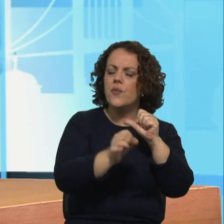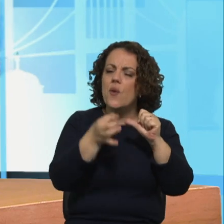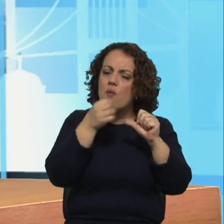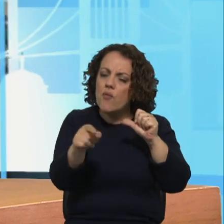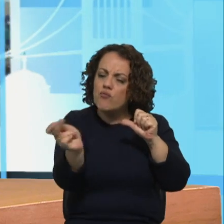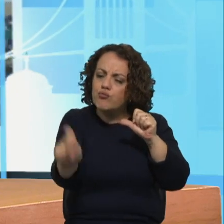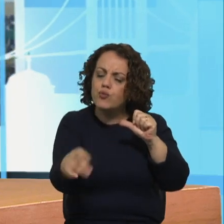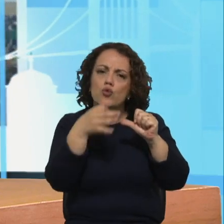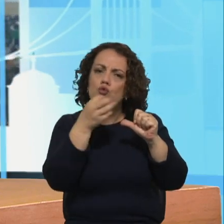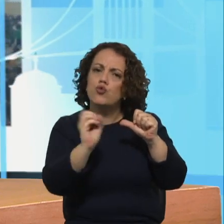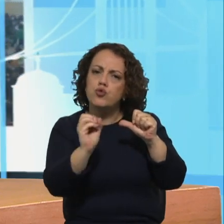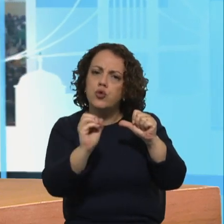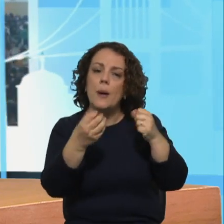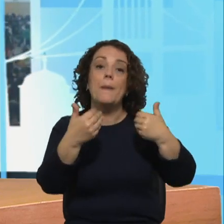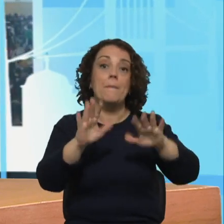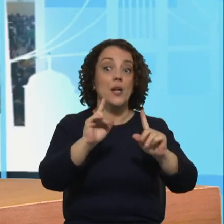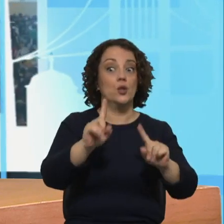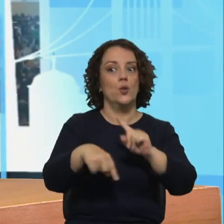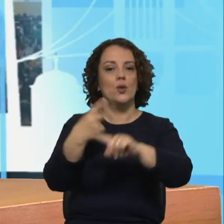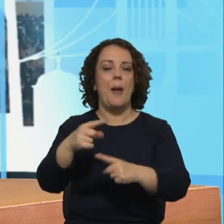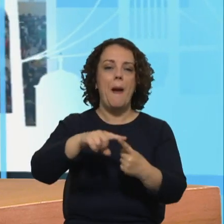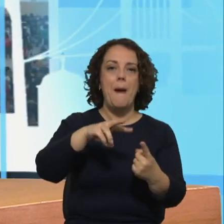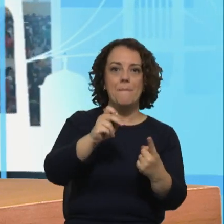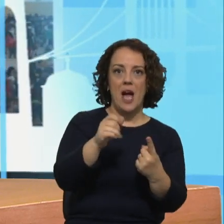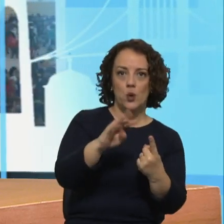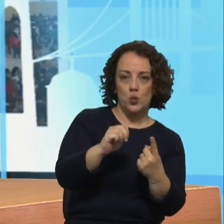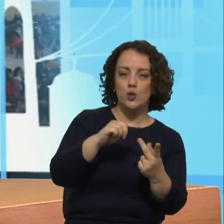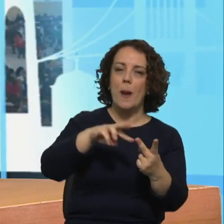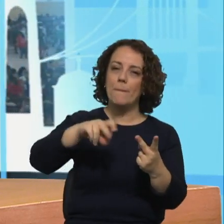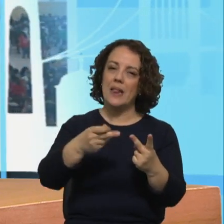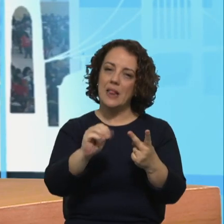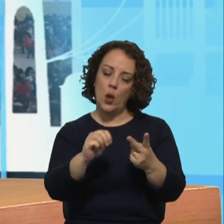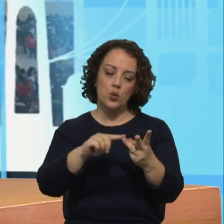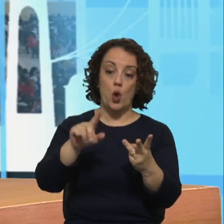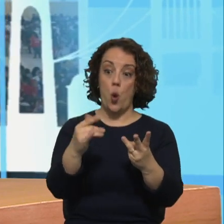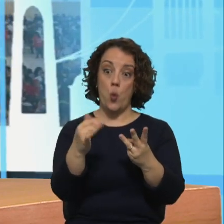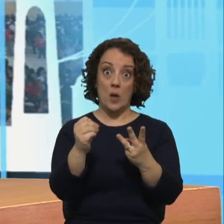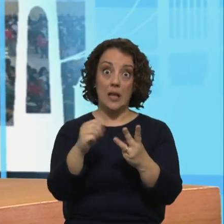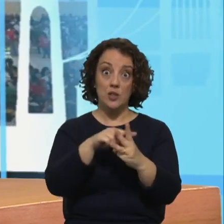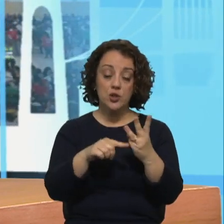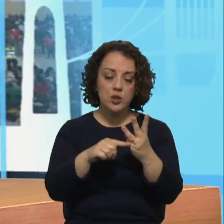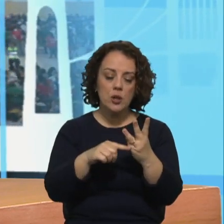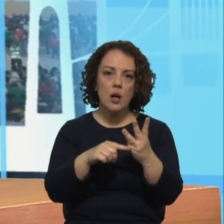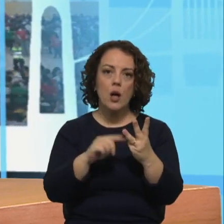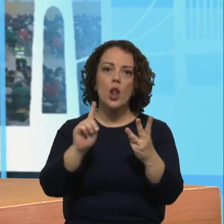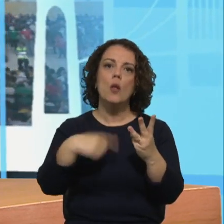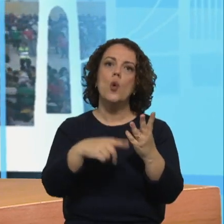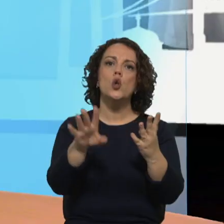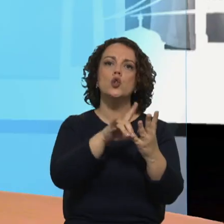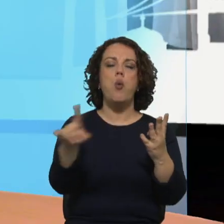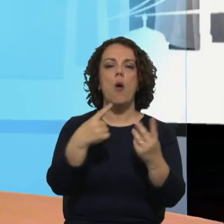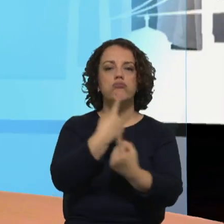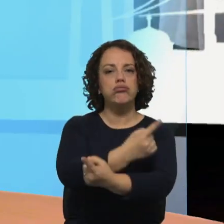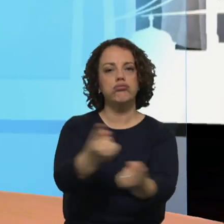contrariamente aos sinópticos, Marcos, Mateus e Lucas, João anuncia o lava-pés, ou seja, estando à